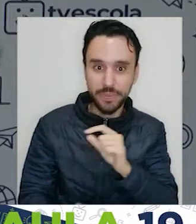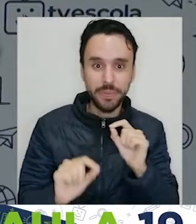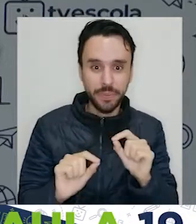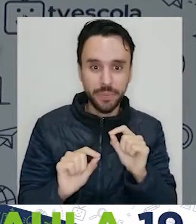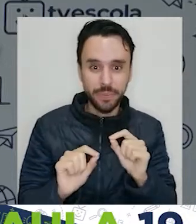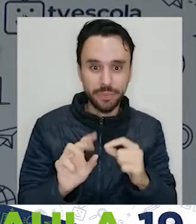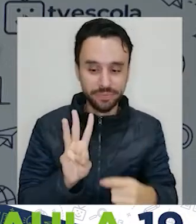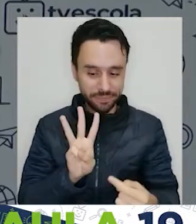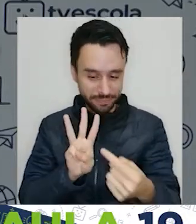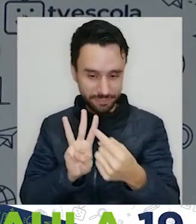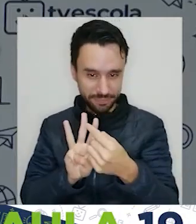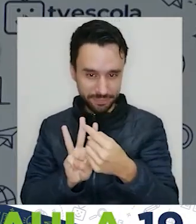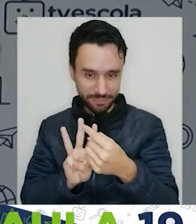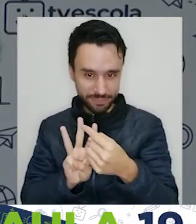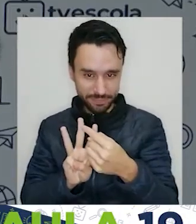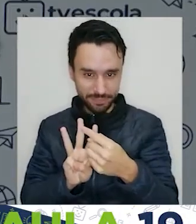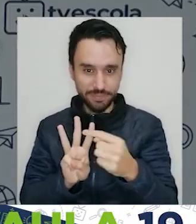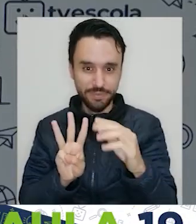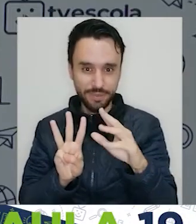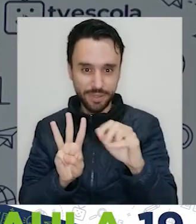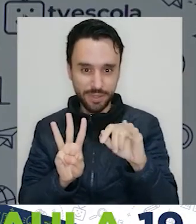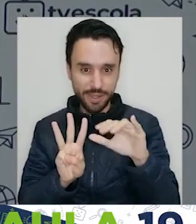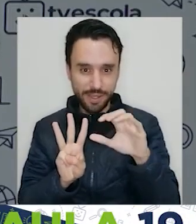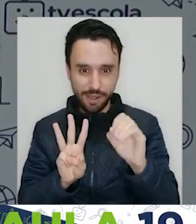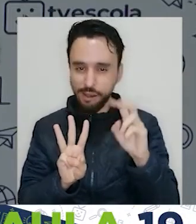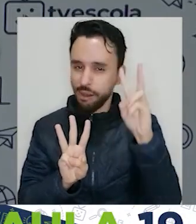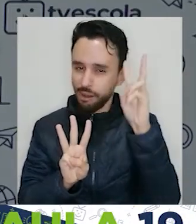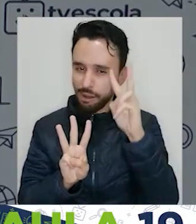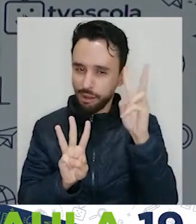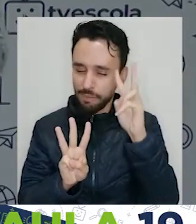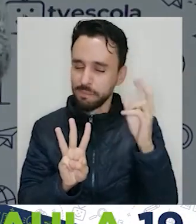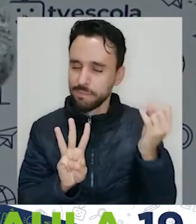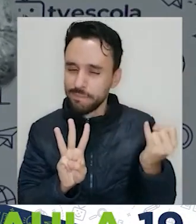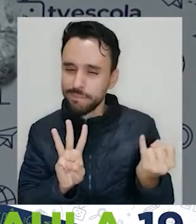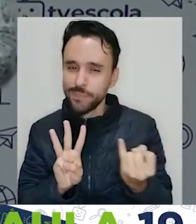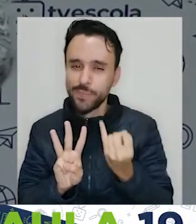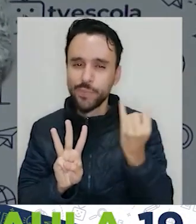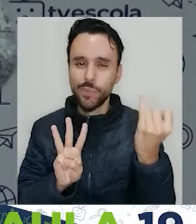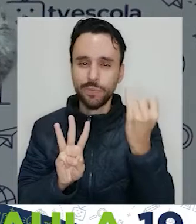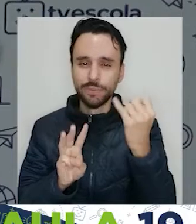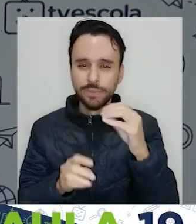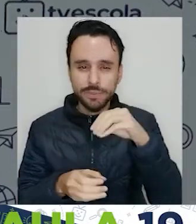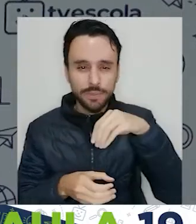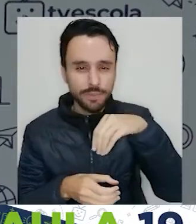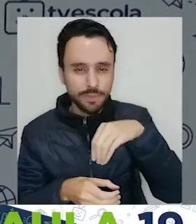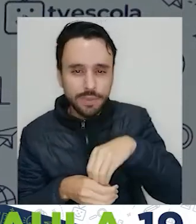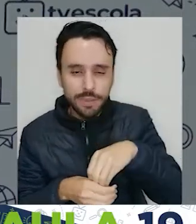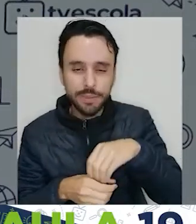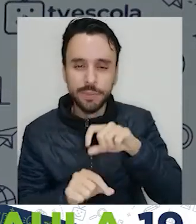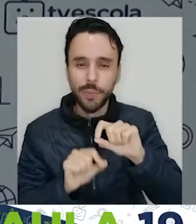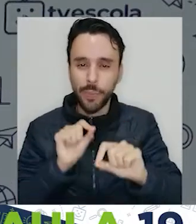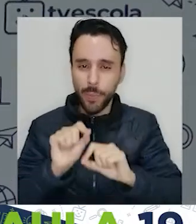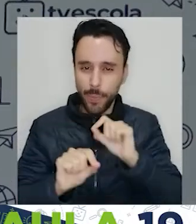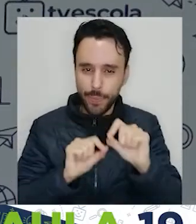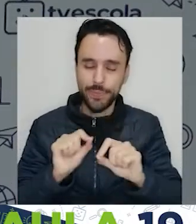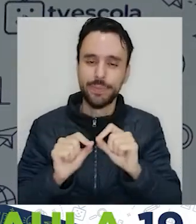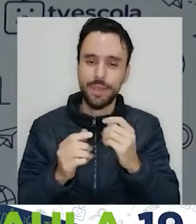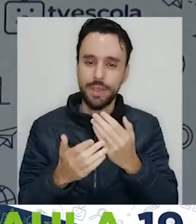vem lembrar-nos de uma atitude importante, que é a higienização das